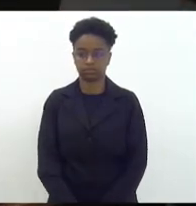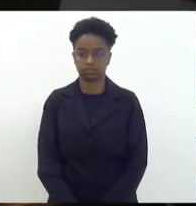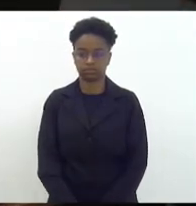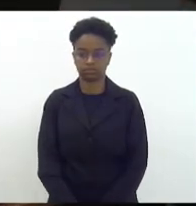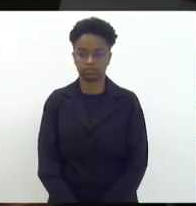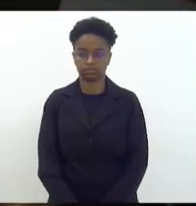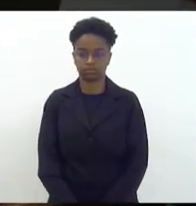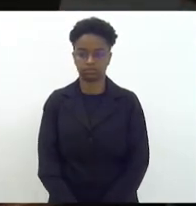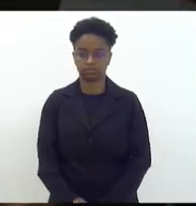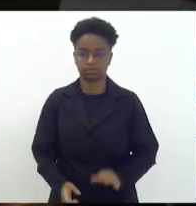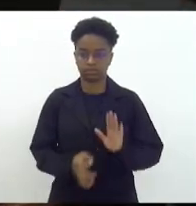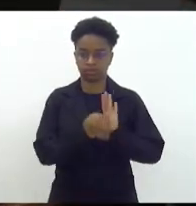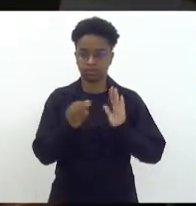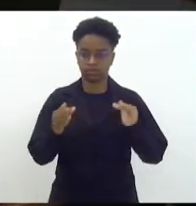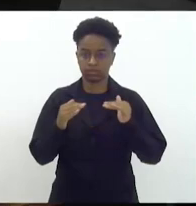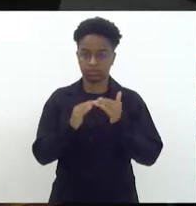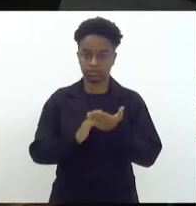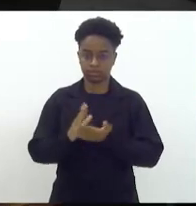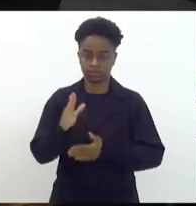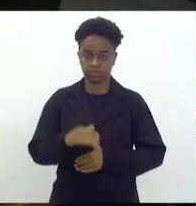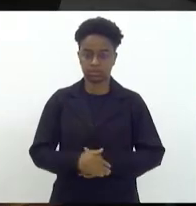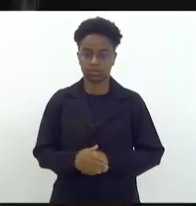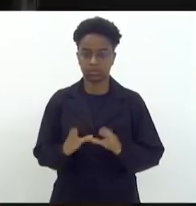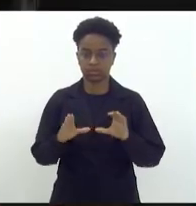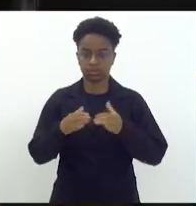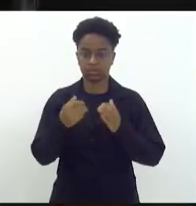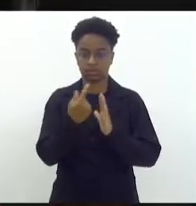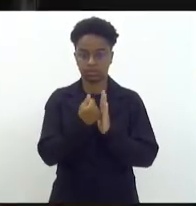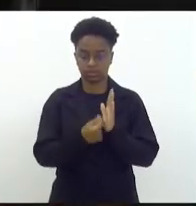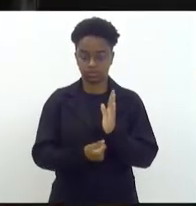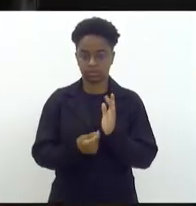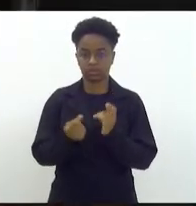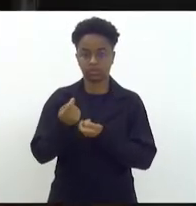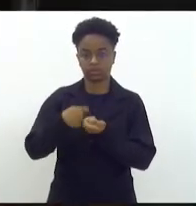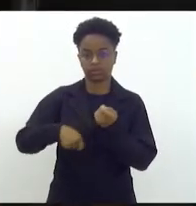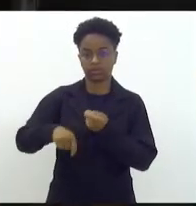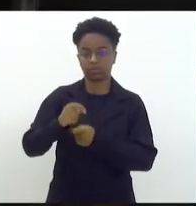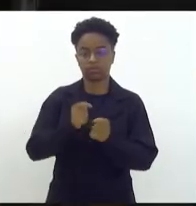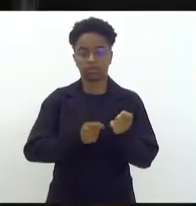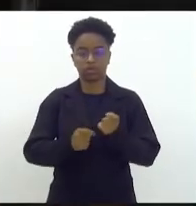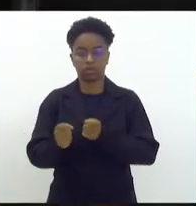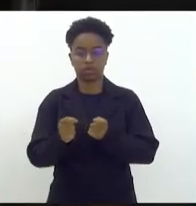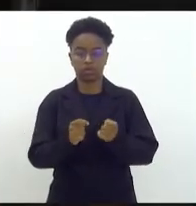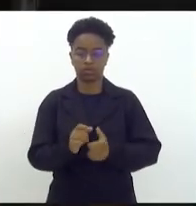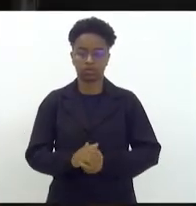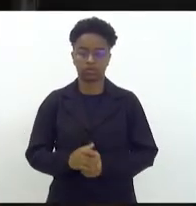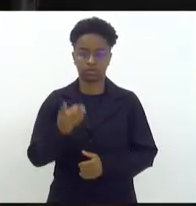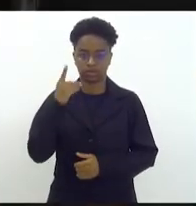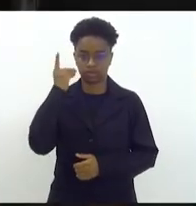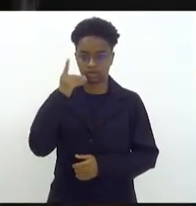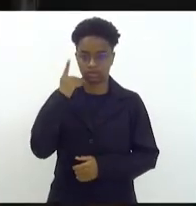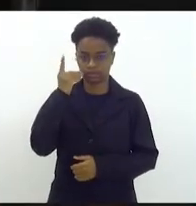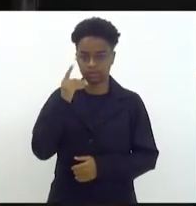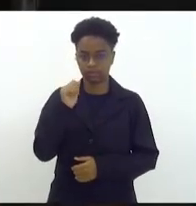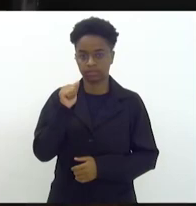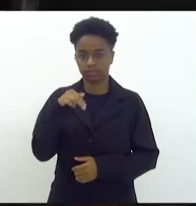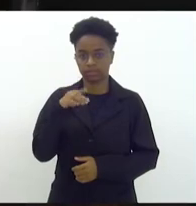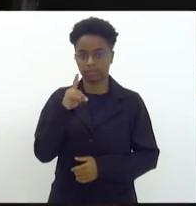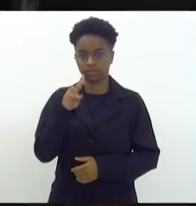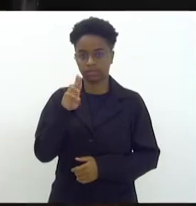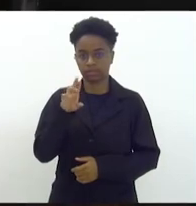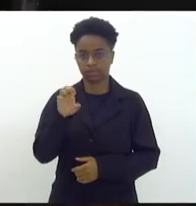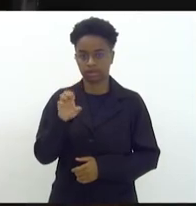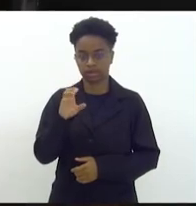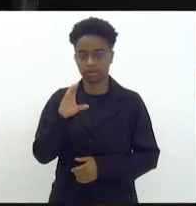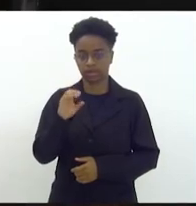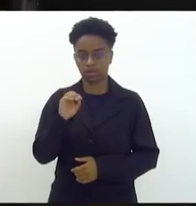Parecer favorável, presidenta. Pela comissão de orçamento, finanças, fiscalização financeira e controle, deputado André Correia.